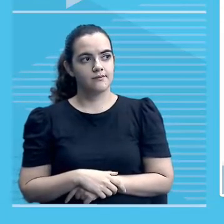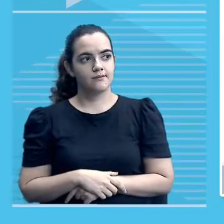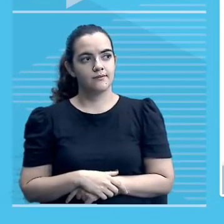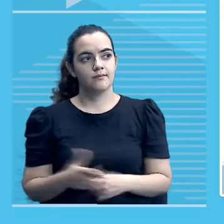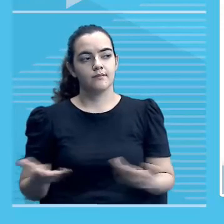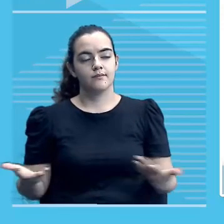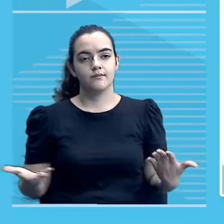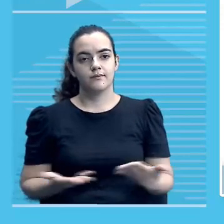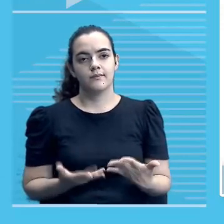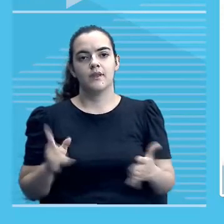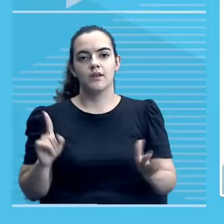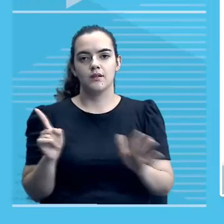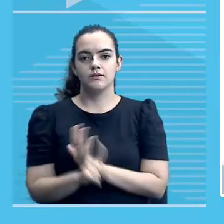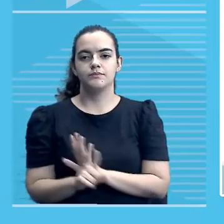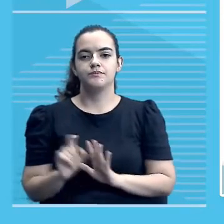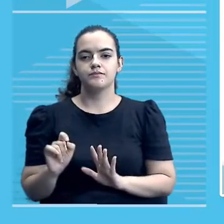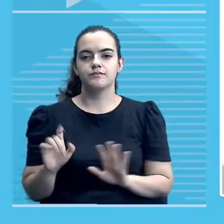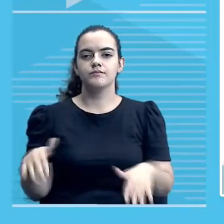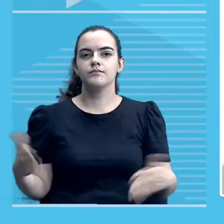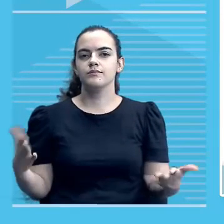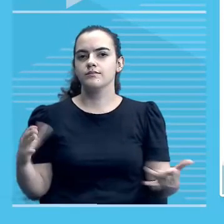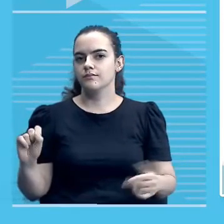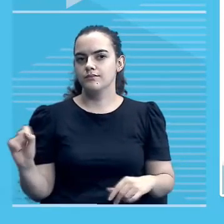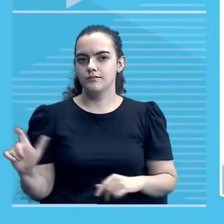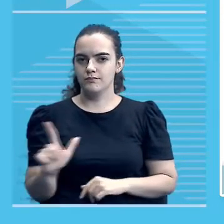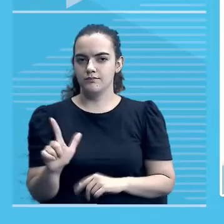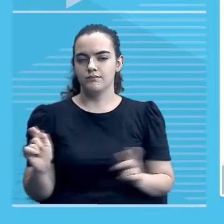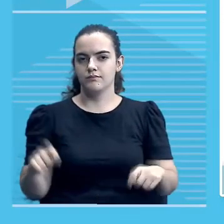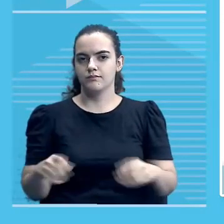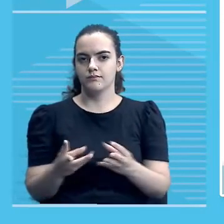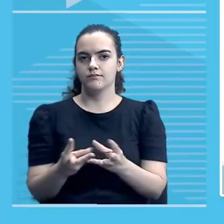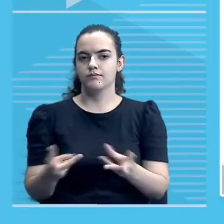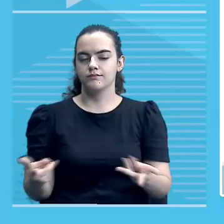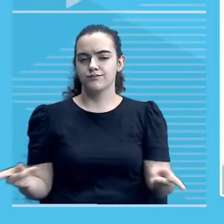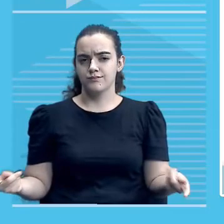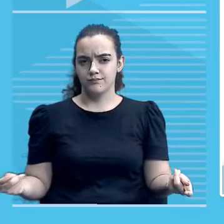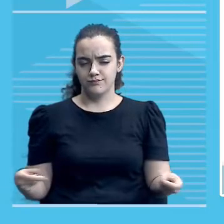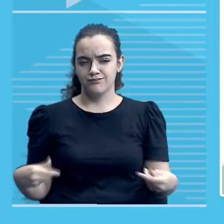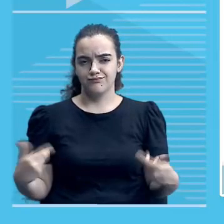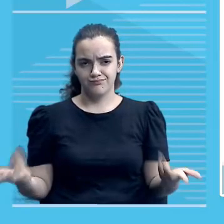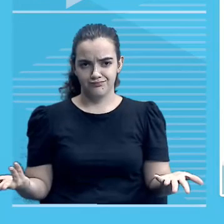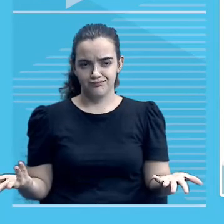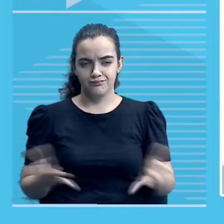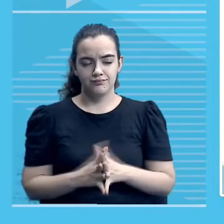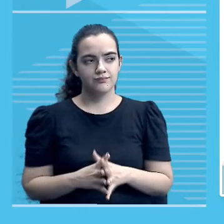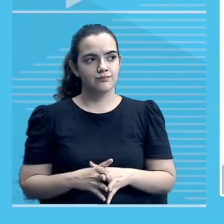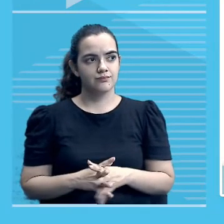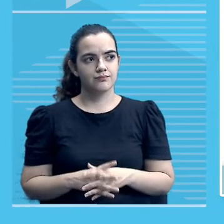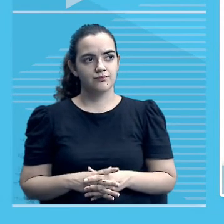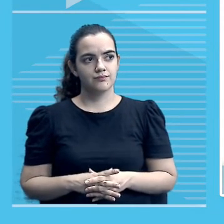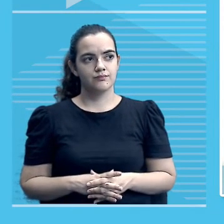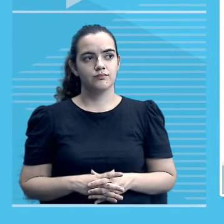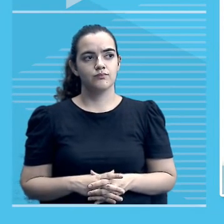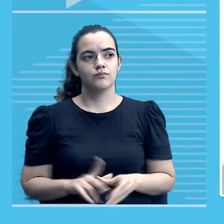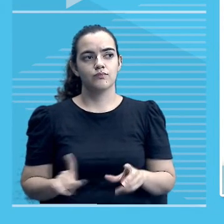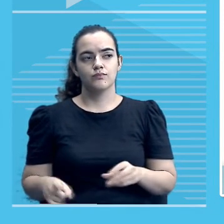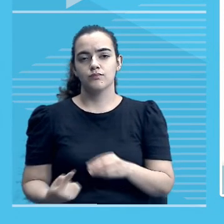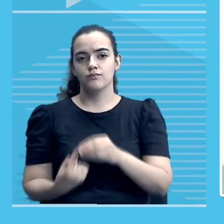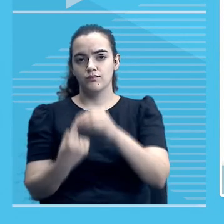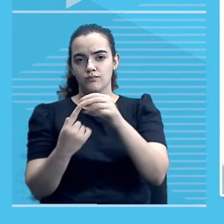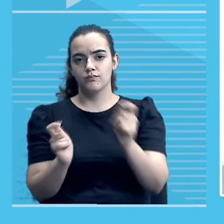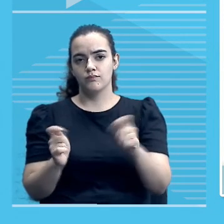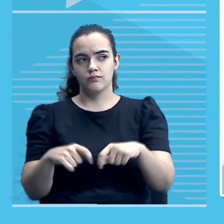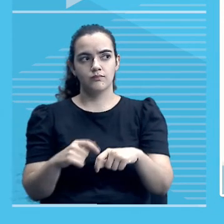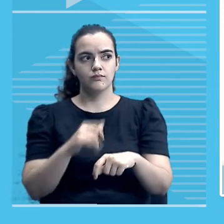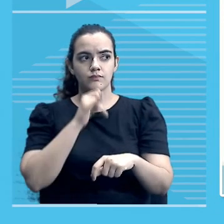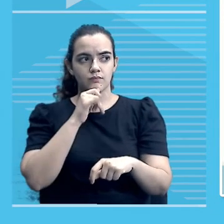Aqui nós só queremos saber qual é o sal solúvel. Assinala a opção que apresenta um sal solúvel. Então, o único sal solúvel que nós